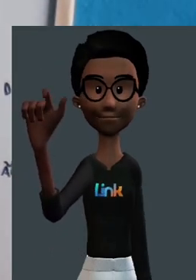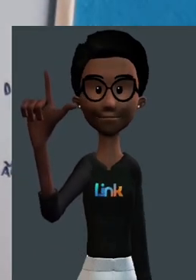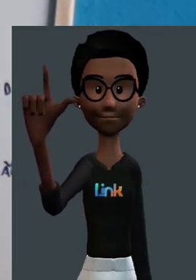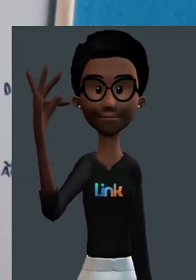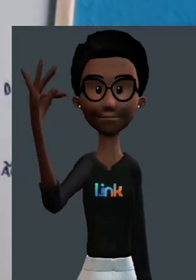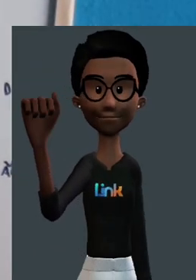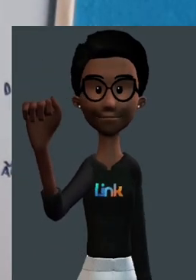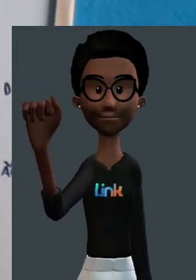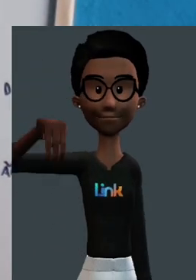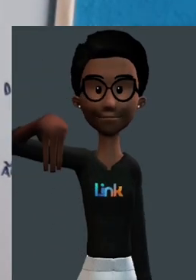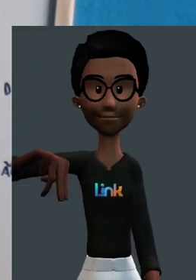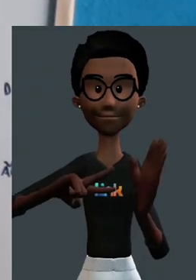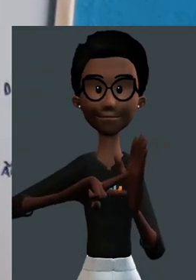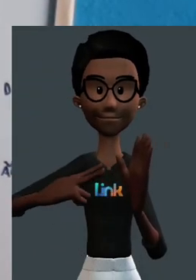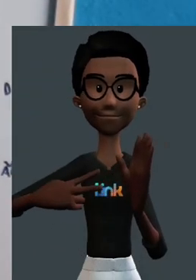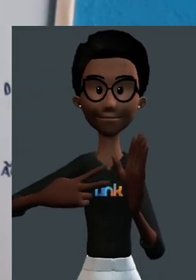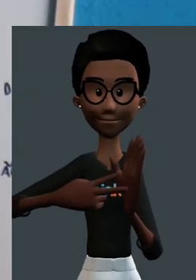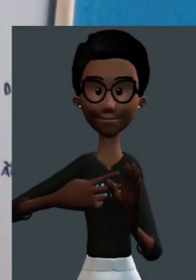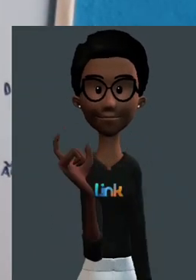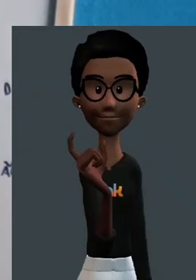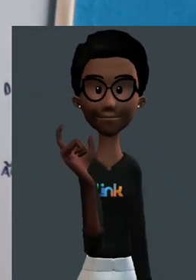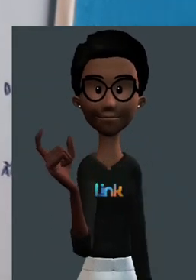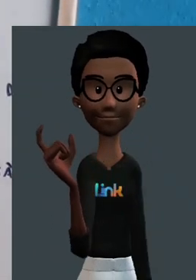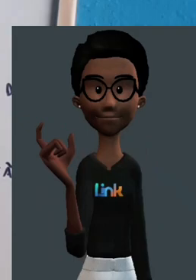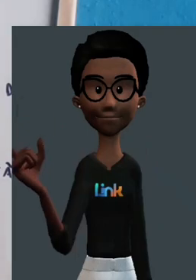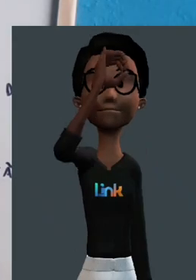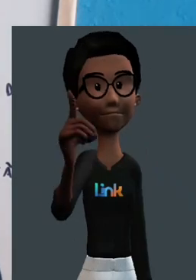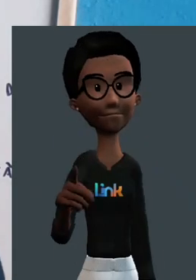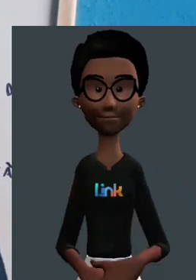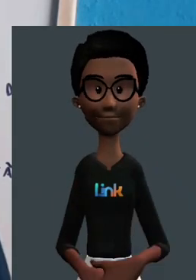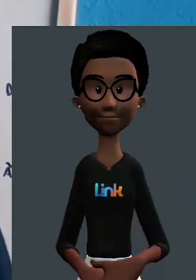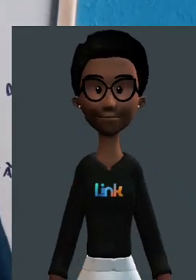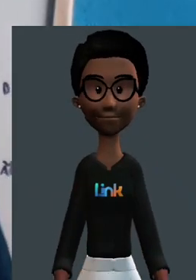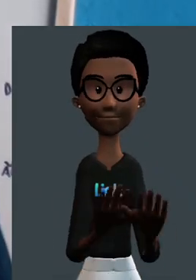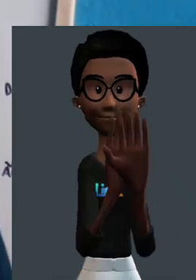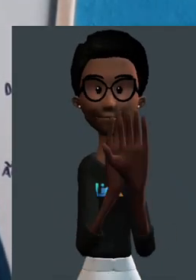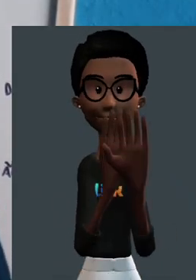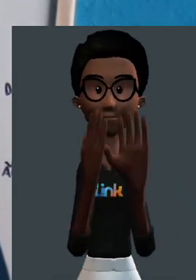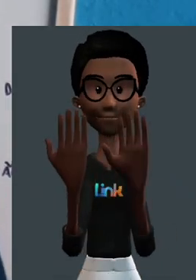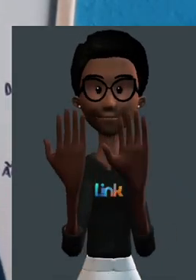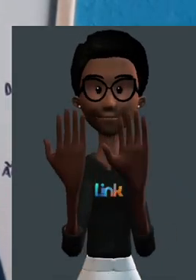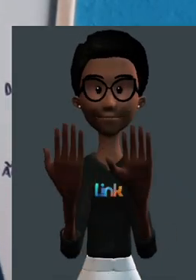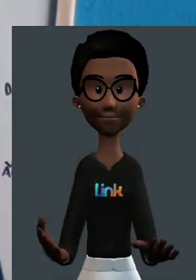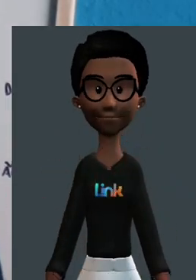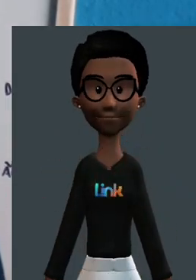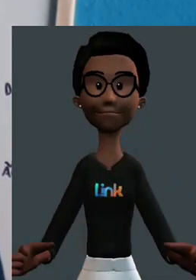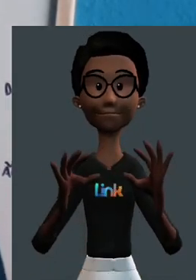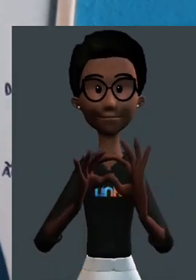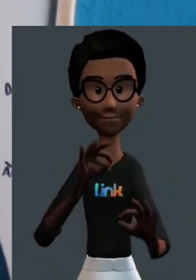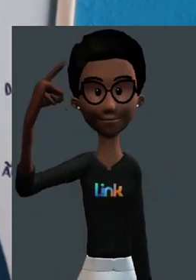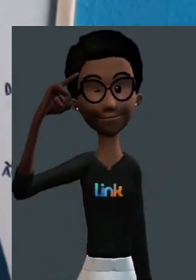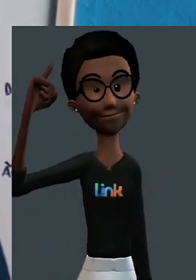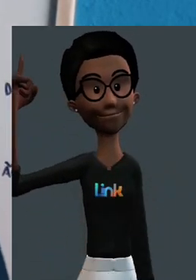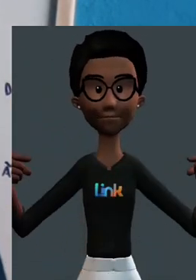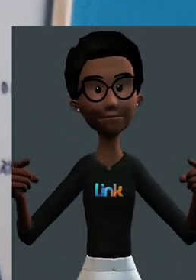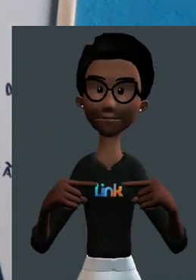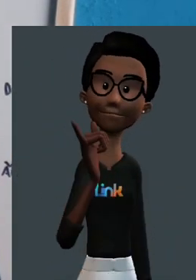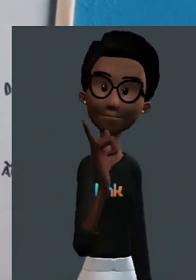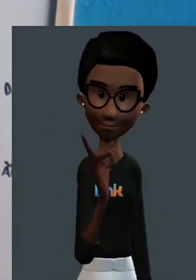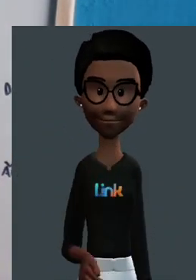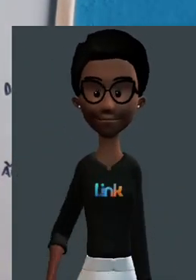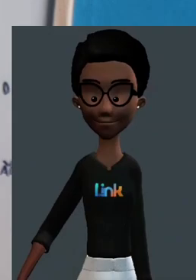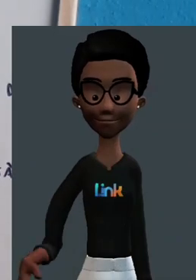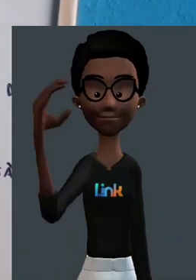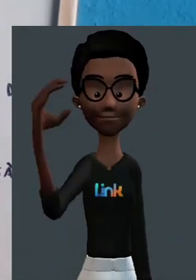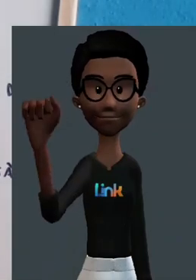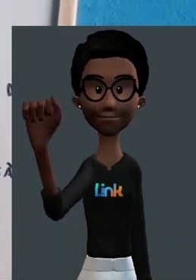elas ressaltam o significado das palavras numa sentença. Aqui nós temos a antítese, que associa